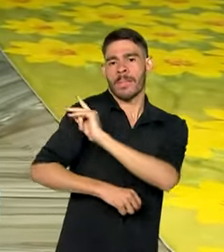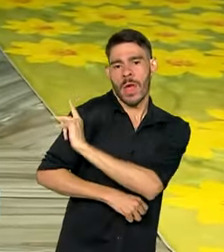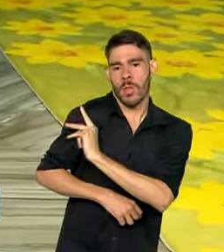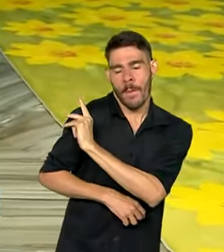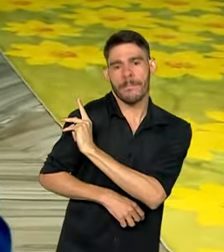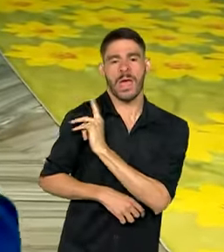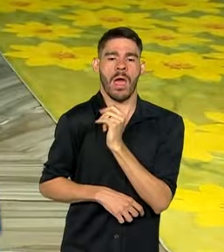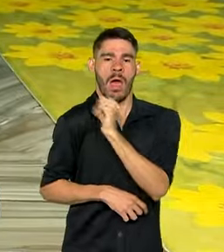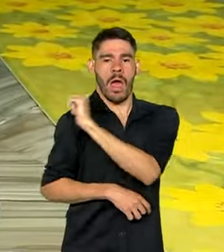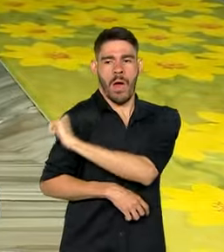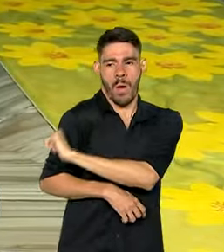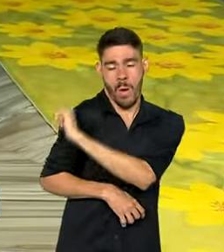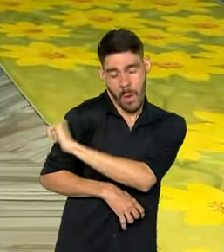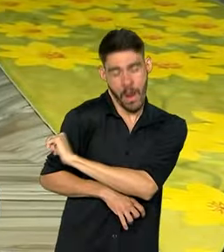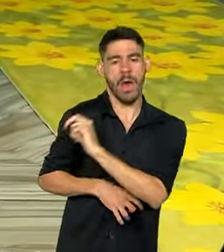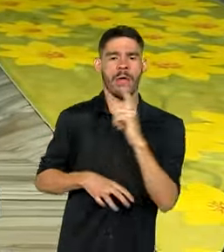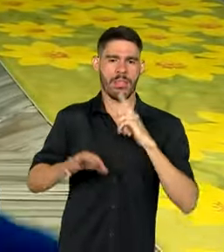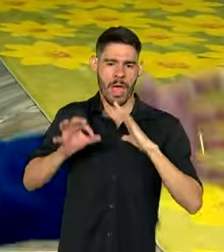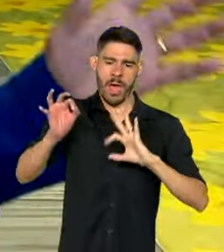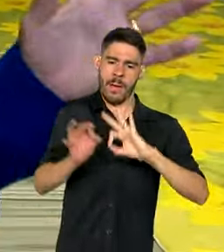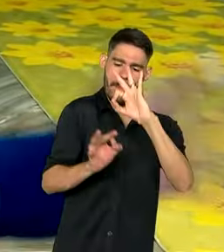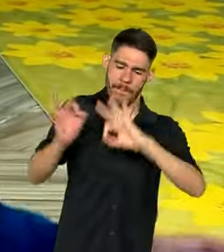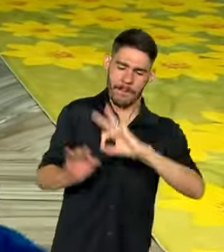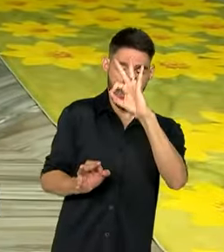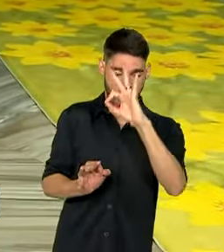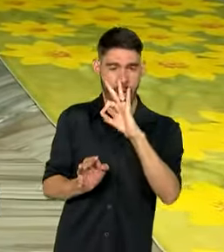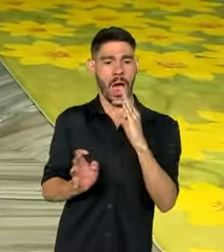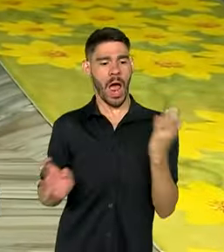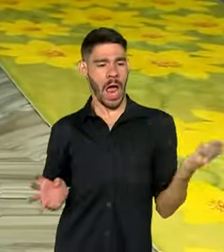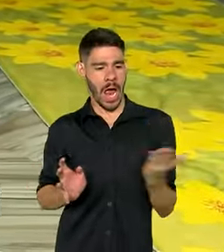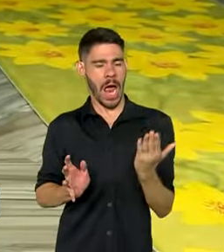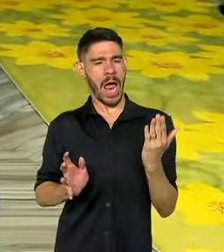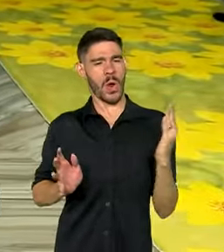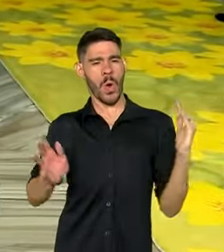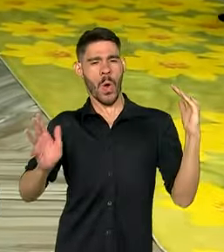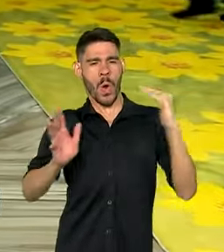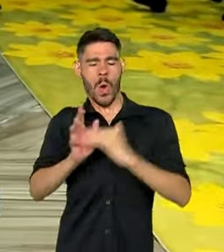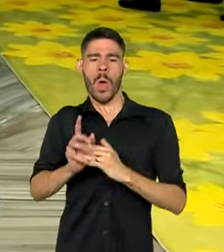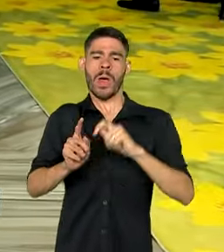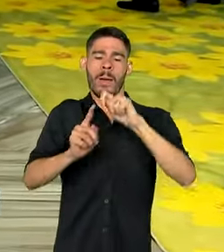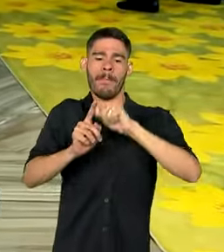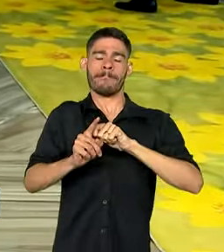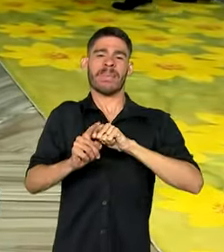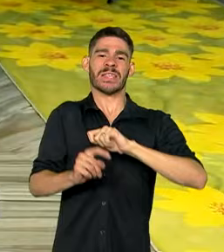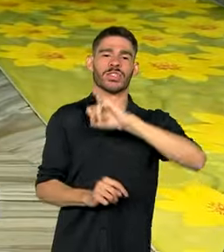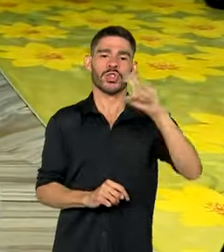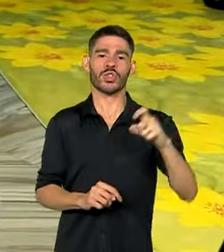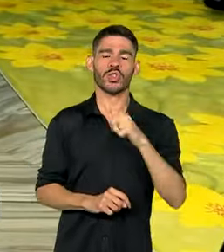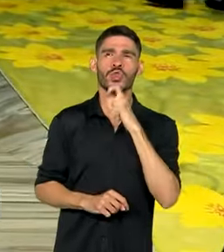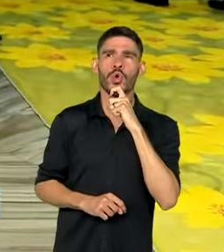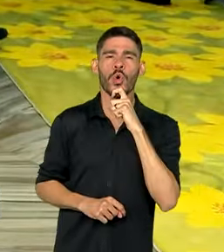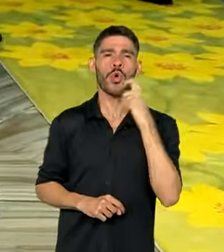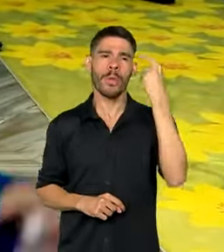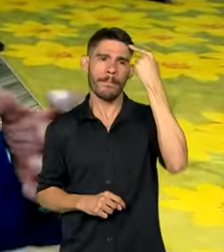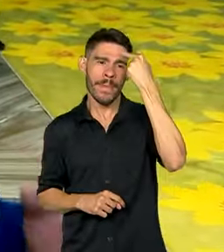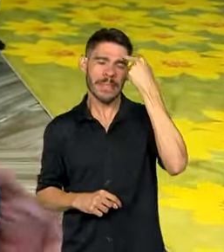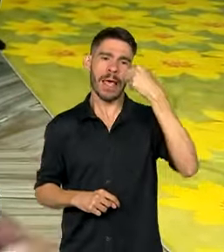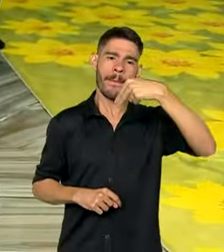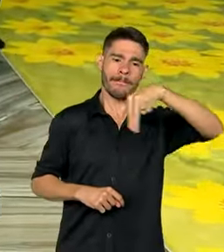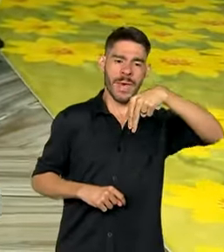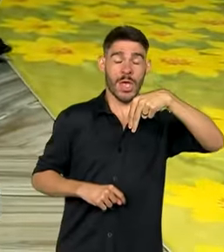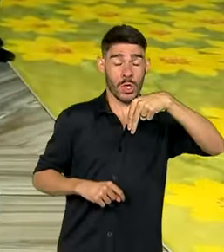Janeiro, ali onde vamos ter as preparações de agora até o mês de julho, na perspectiva de em novembro, na